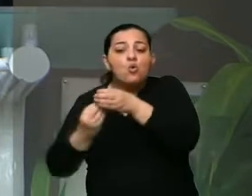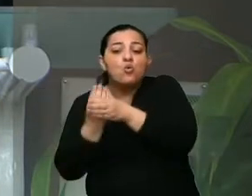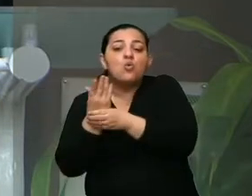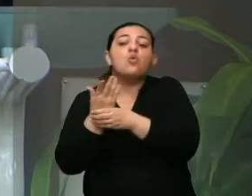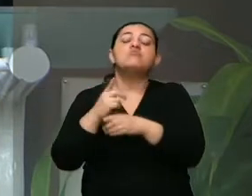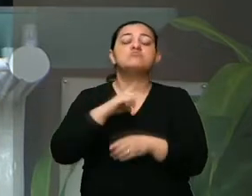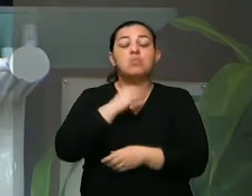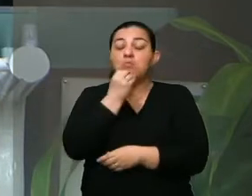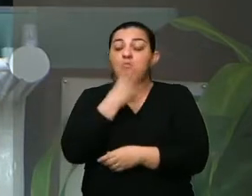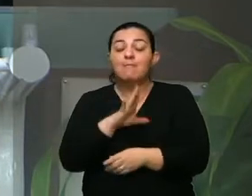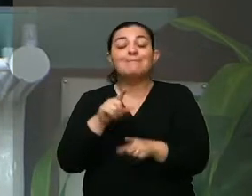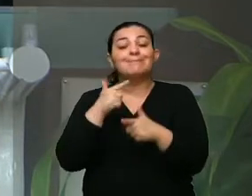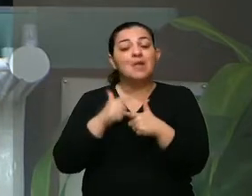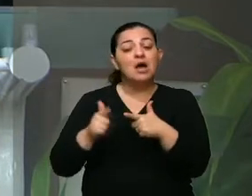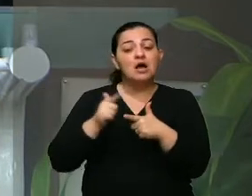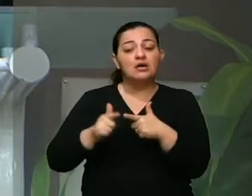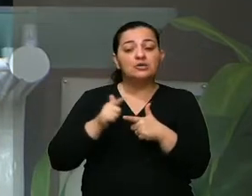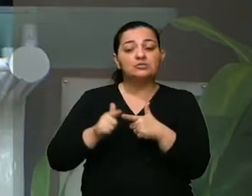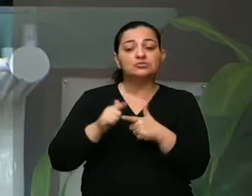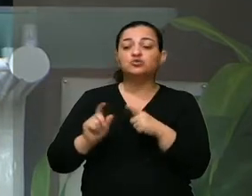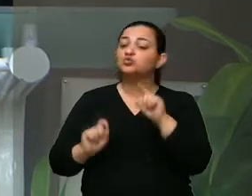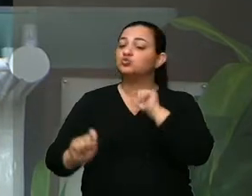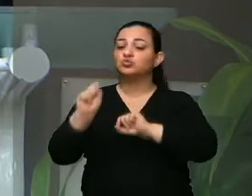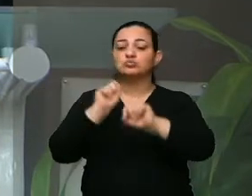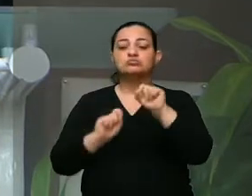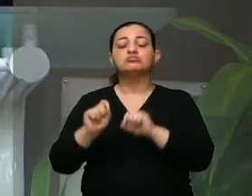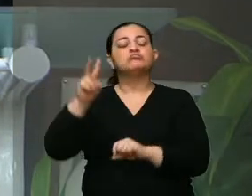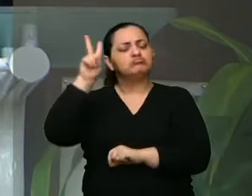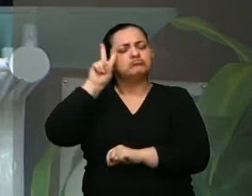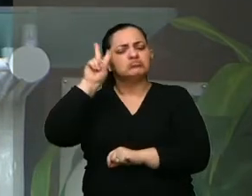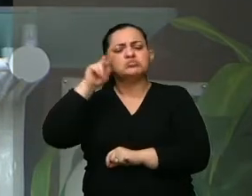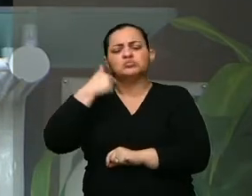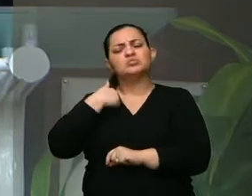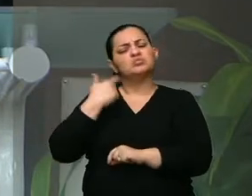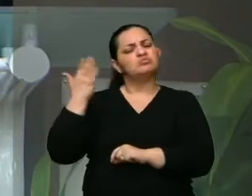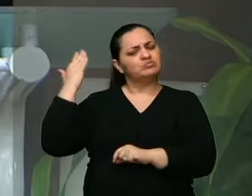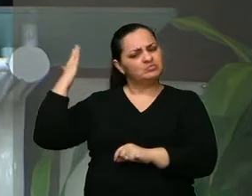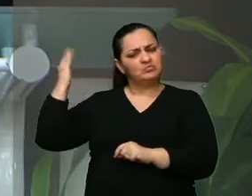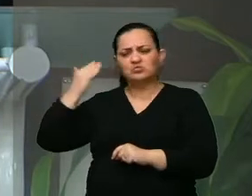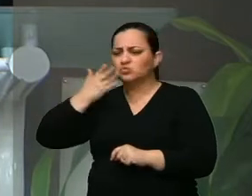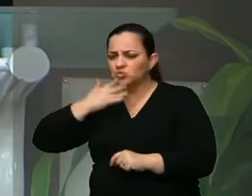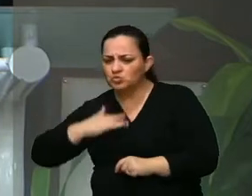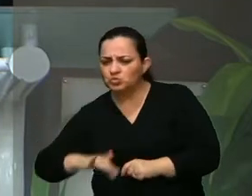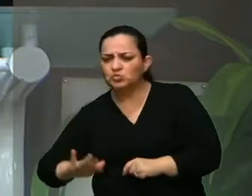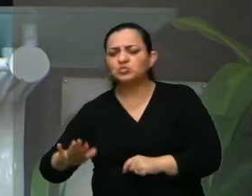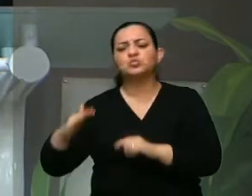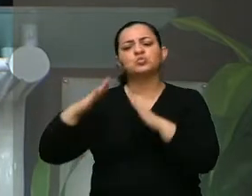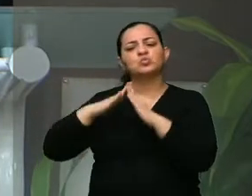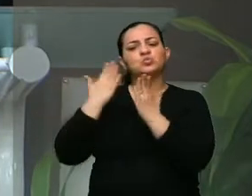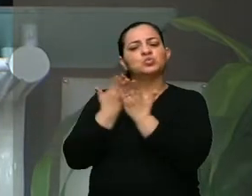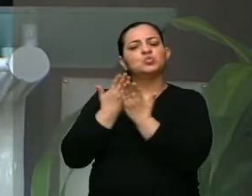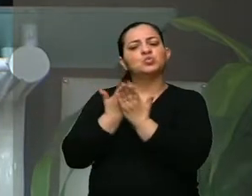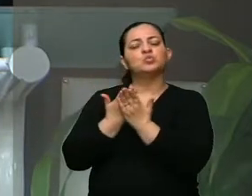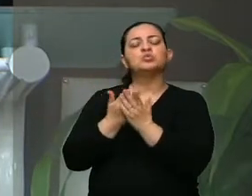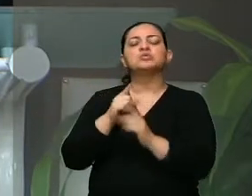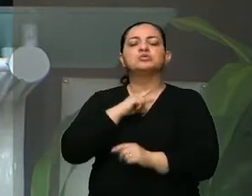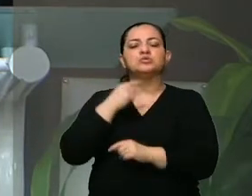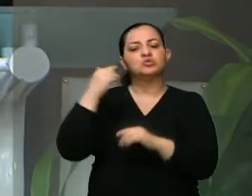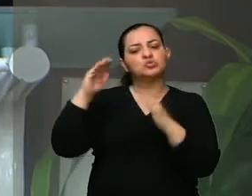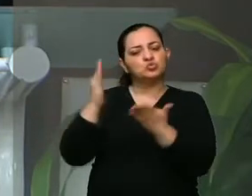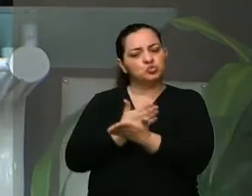mas o problema é que eu me lembro quando era pequeno no colégio tinha um livro